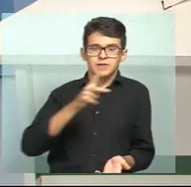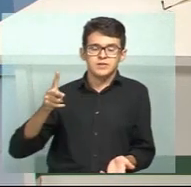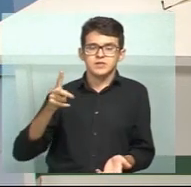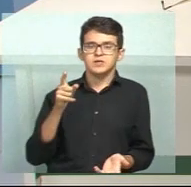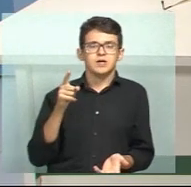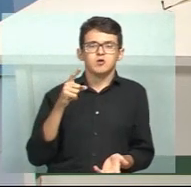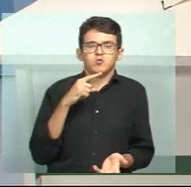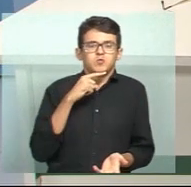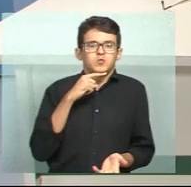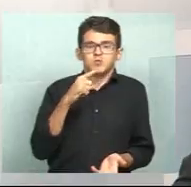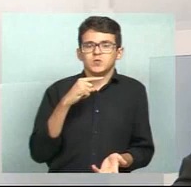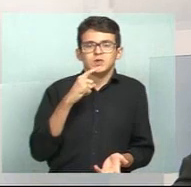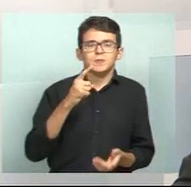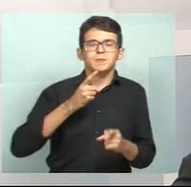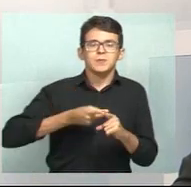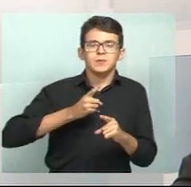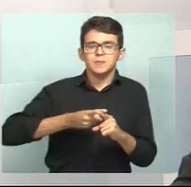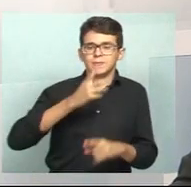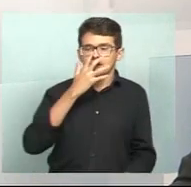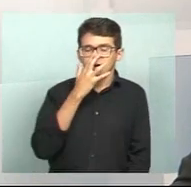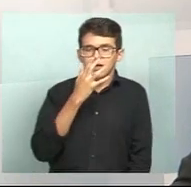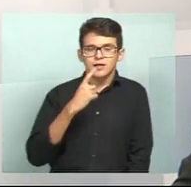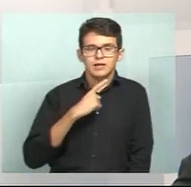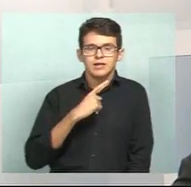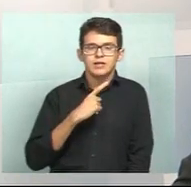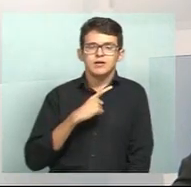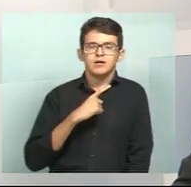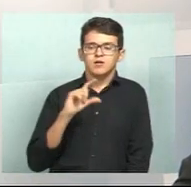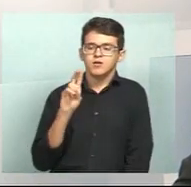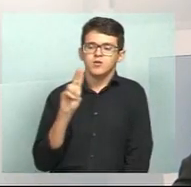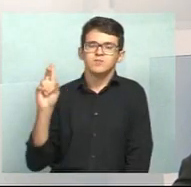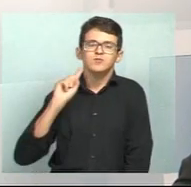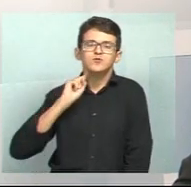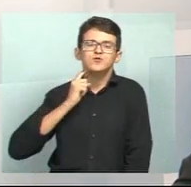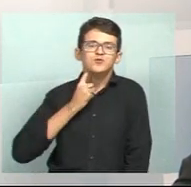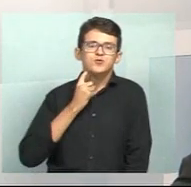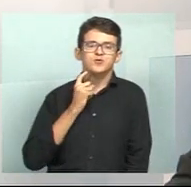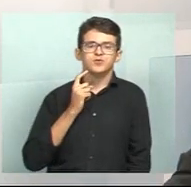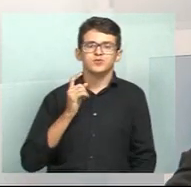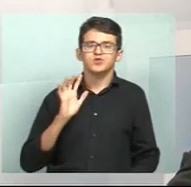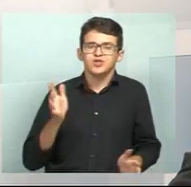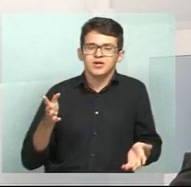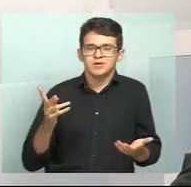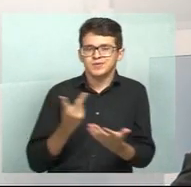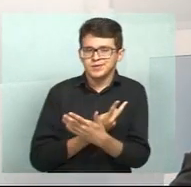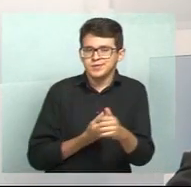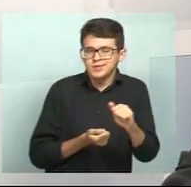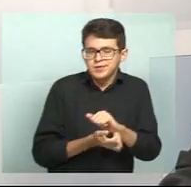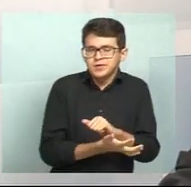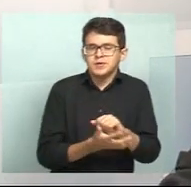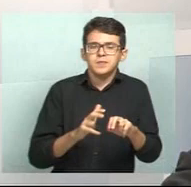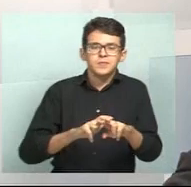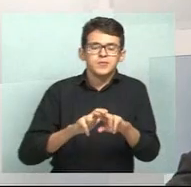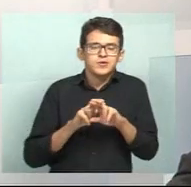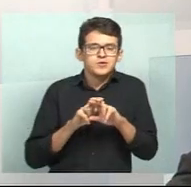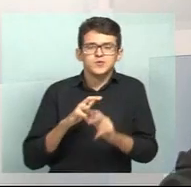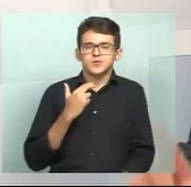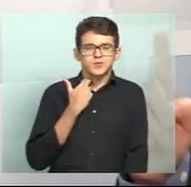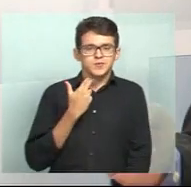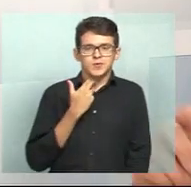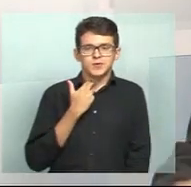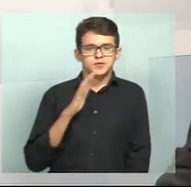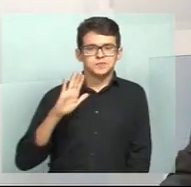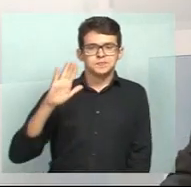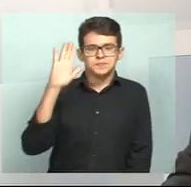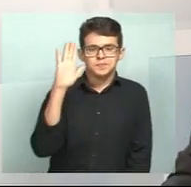você, e também pela lei, a partir do momento que está sendo feita uma interpretação que você perdeu em segunda instância, a